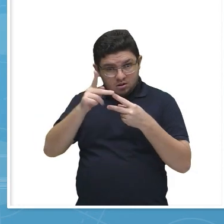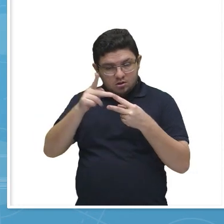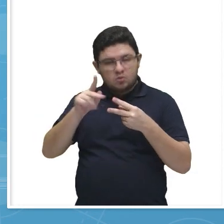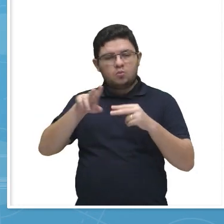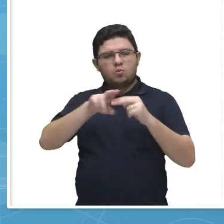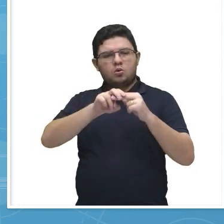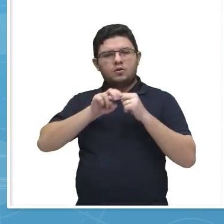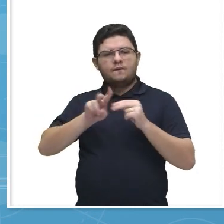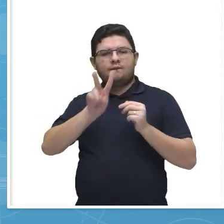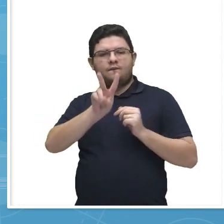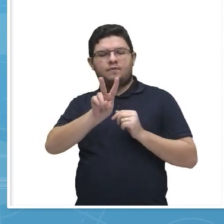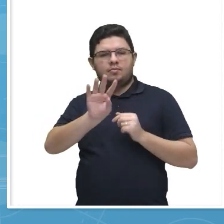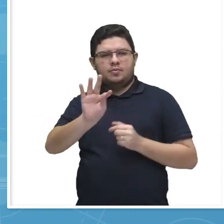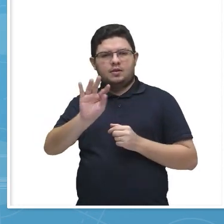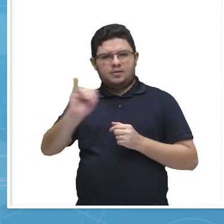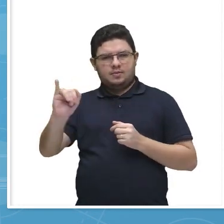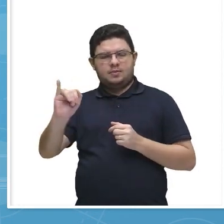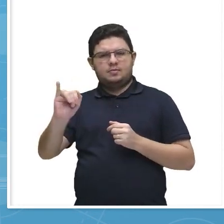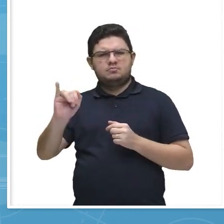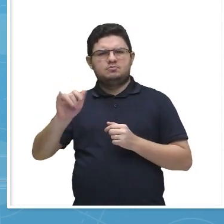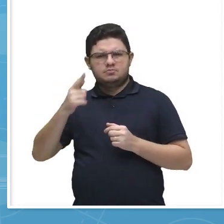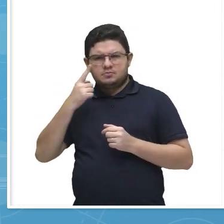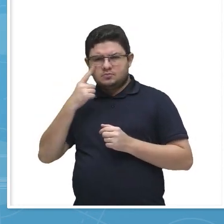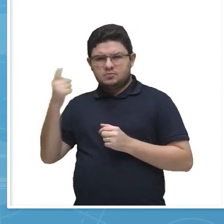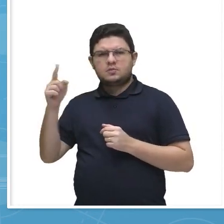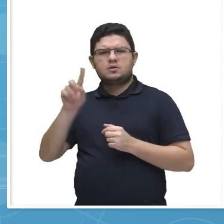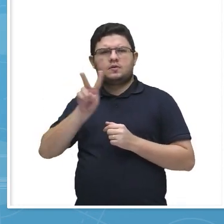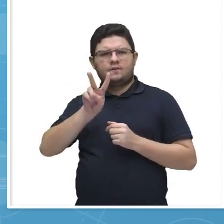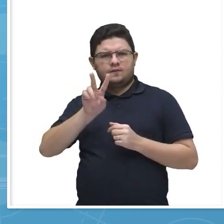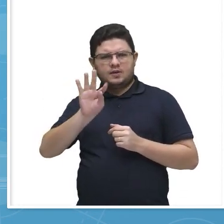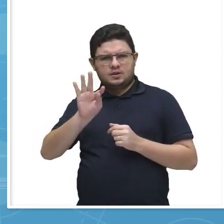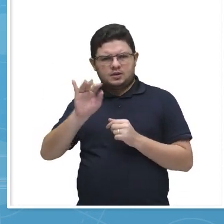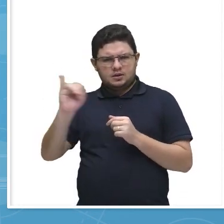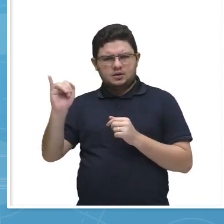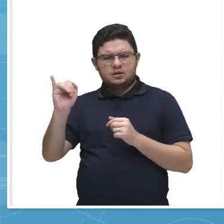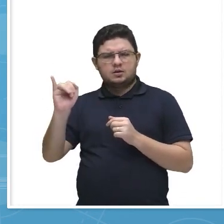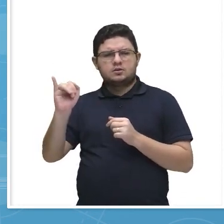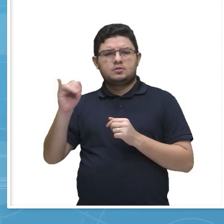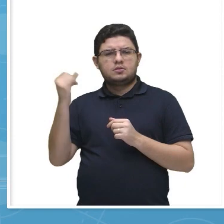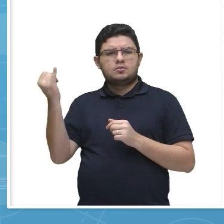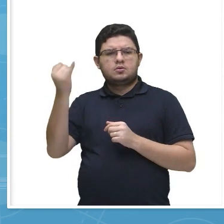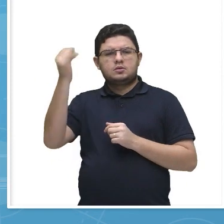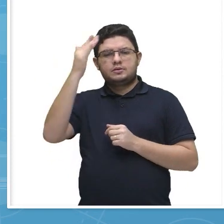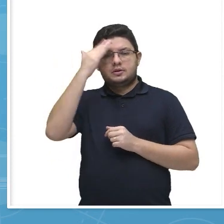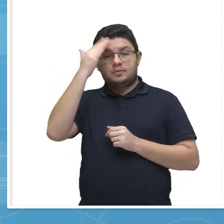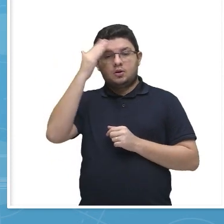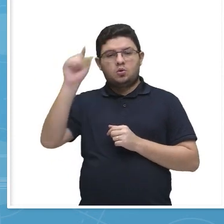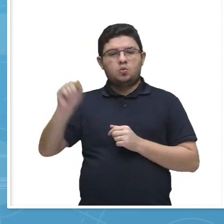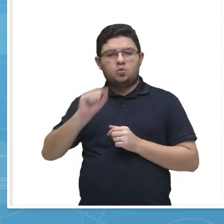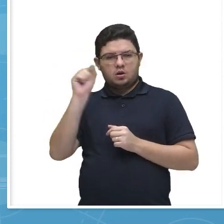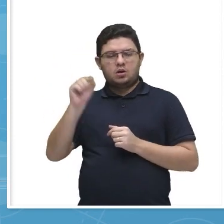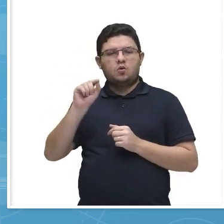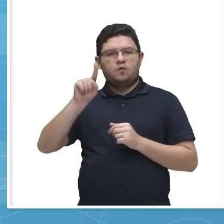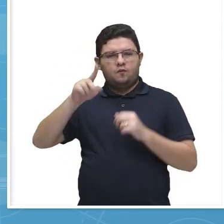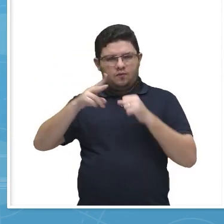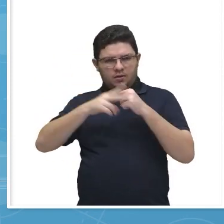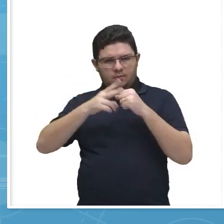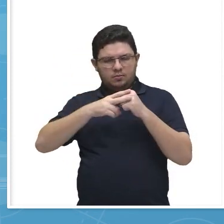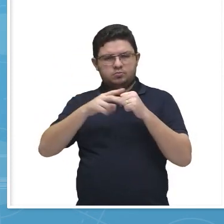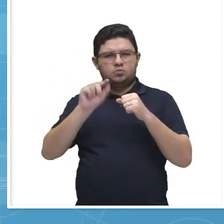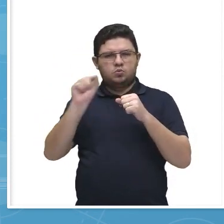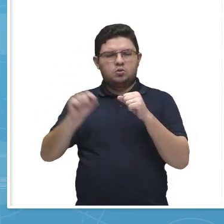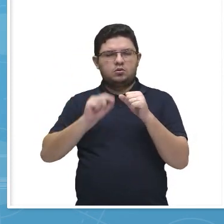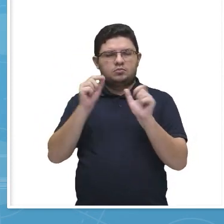importante, como o verbo é transitivo indireto, observem que ele é o nosso núcleo da oração, certo?